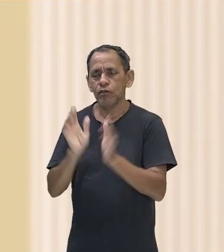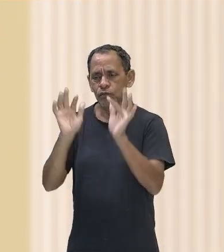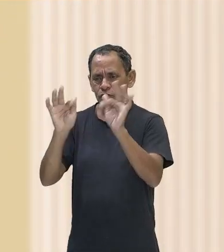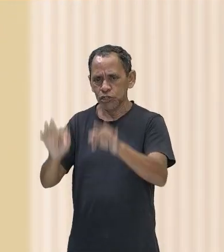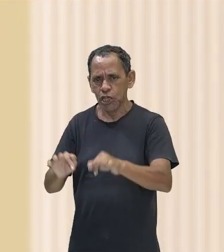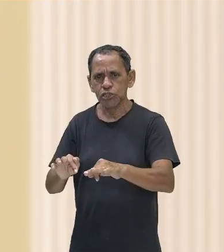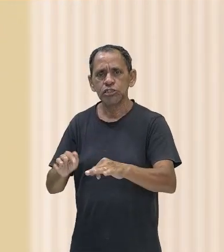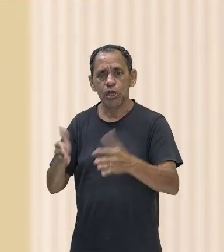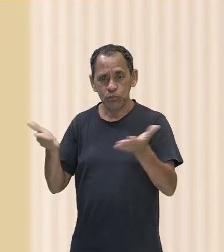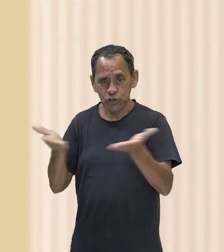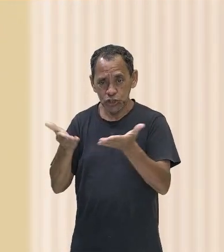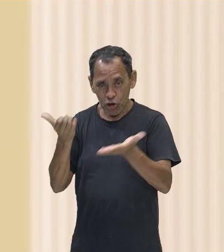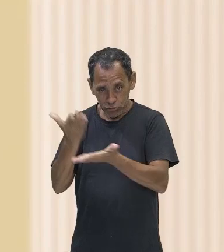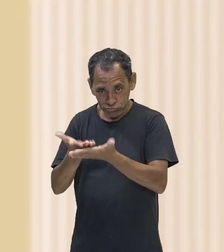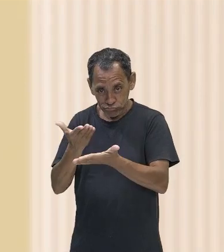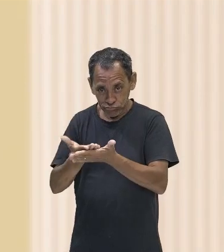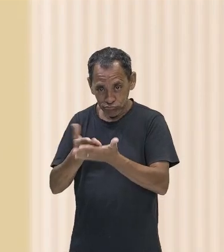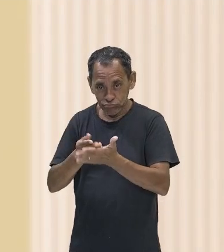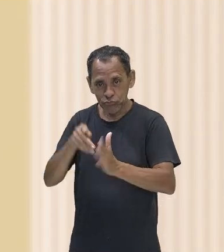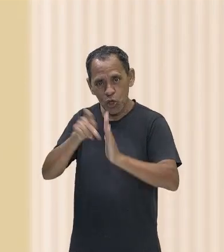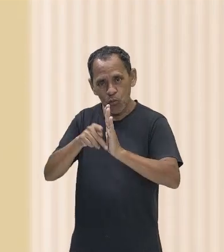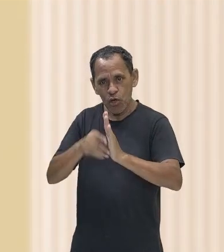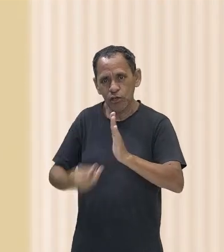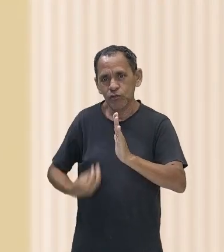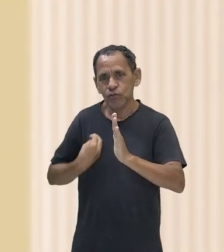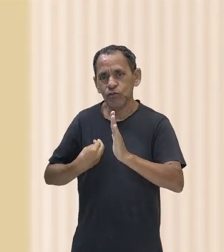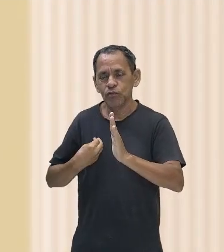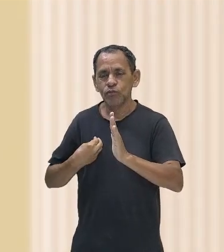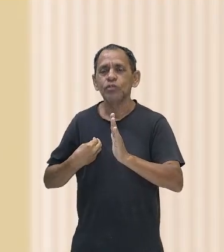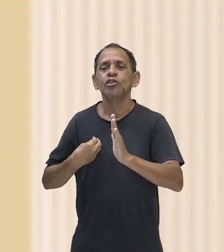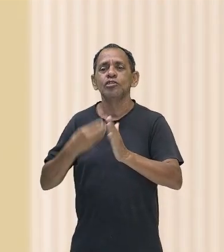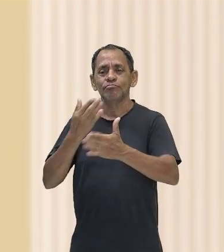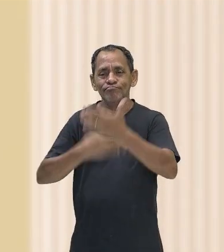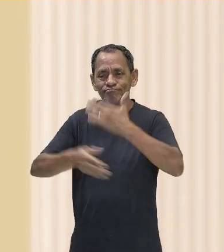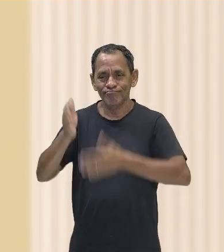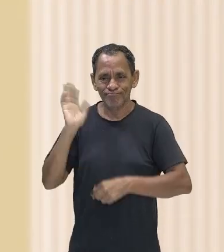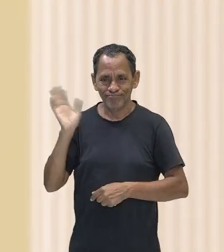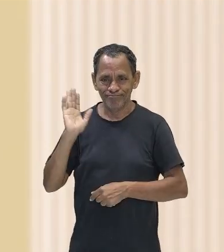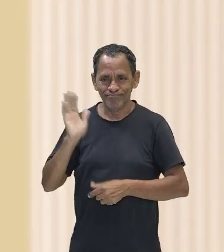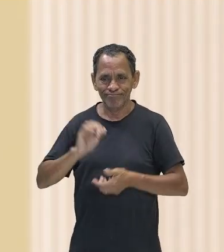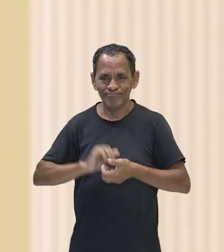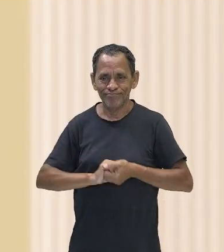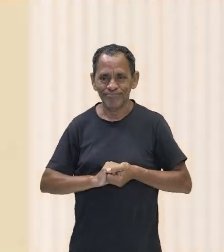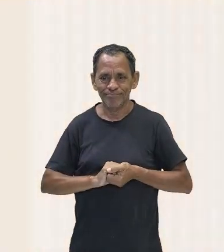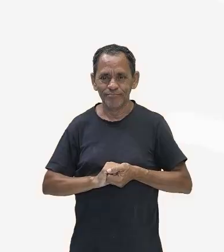esse momento de projeto de vida e eu os encontro na próxima aula. Até lá!